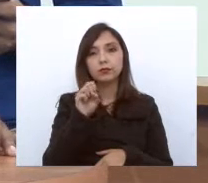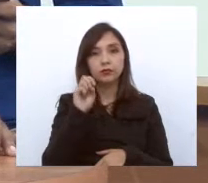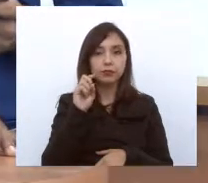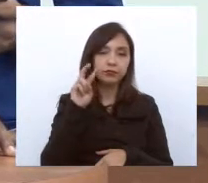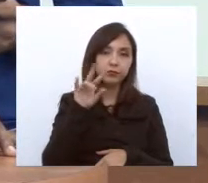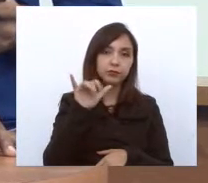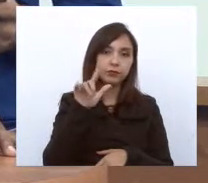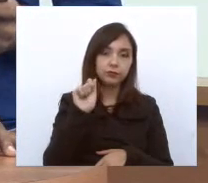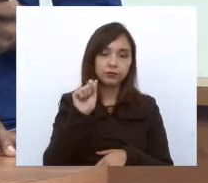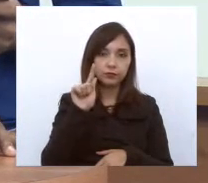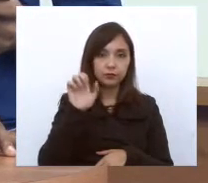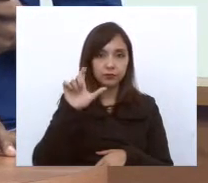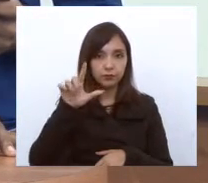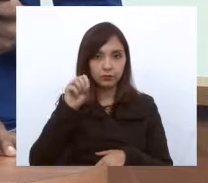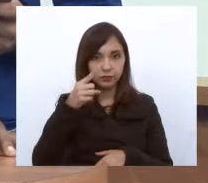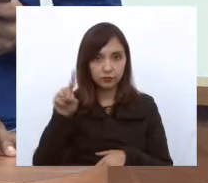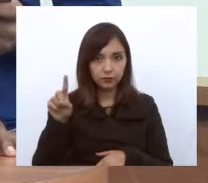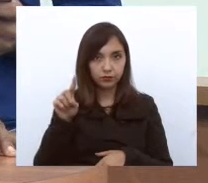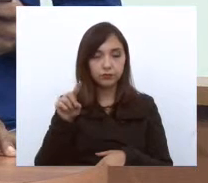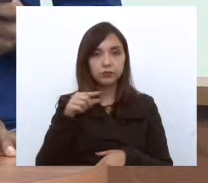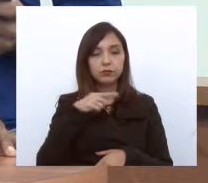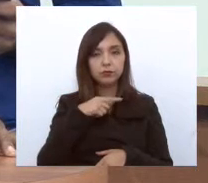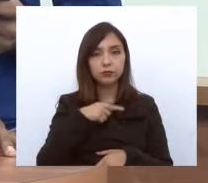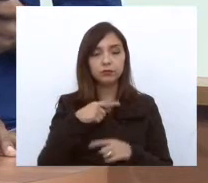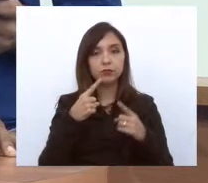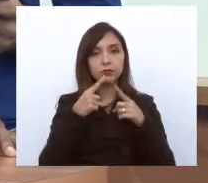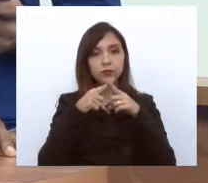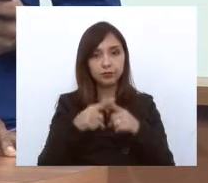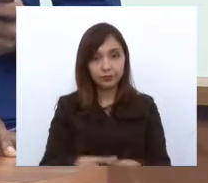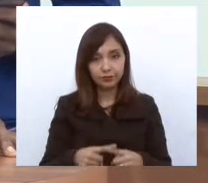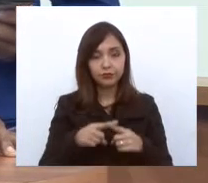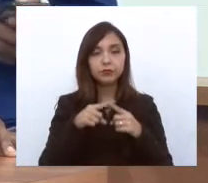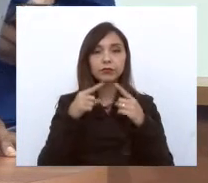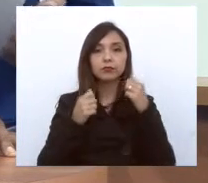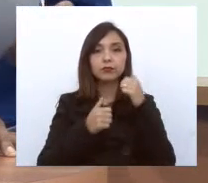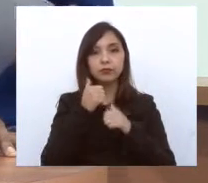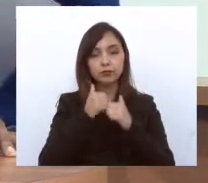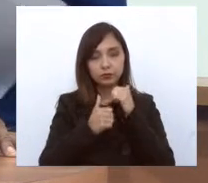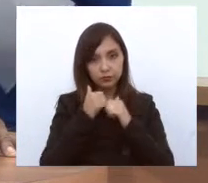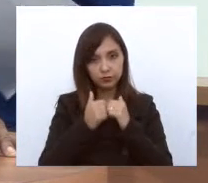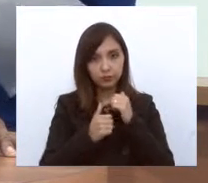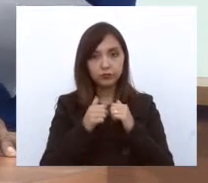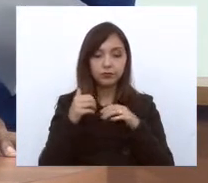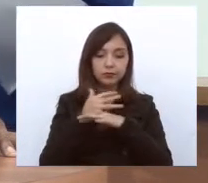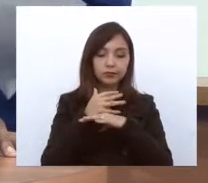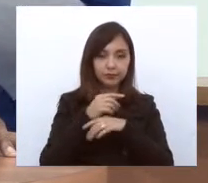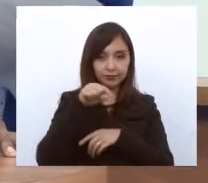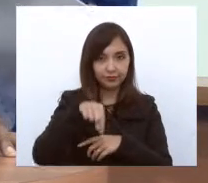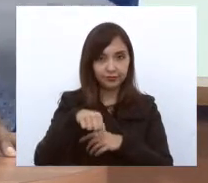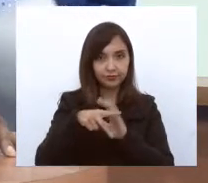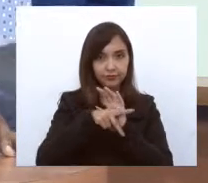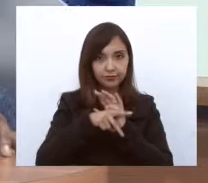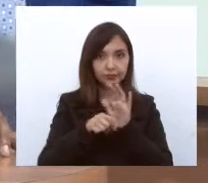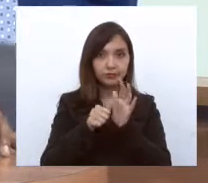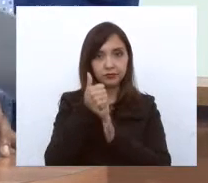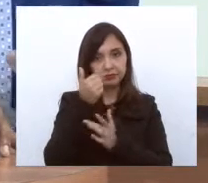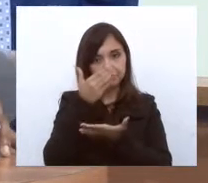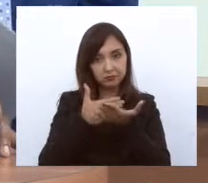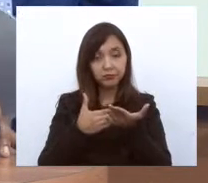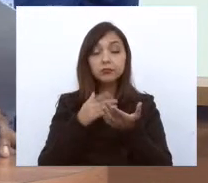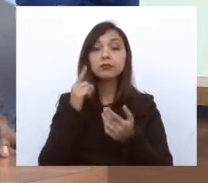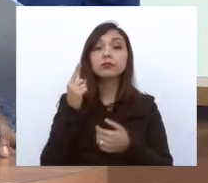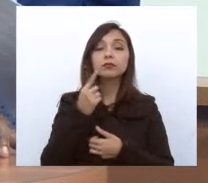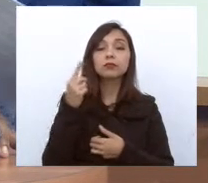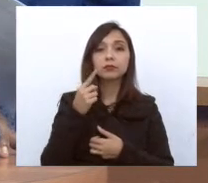Galvão, duas finais. A final do campeonato de futebol amador da cidade, né, da primeira divisão, onde